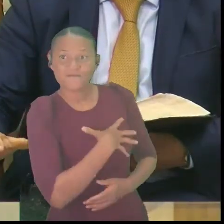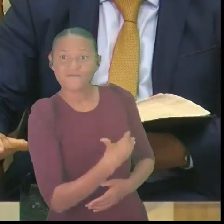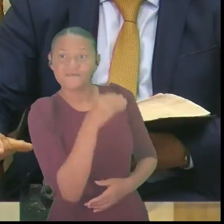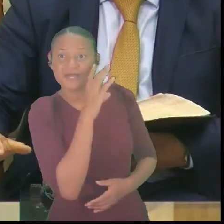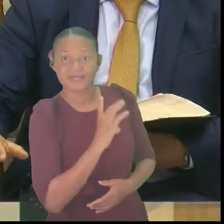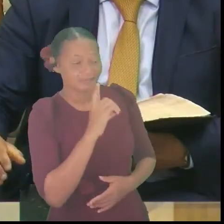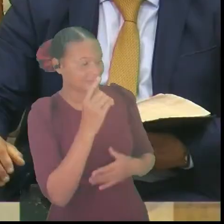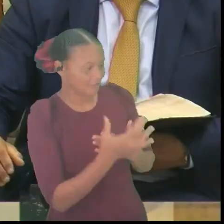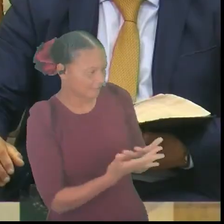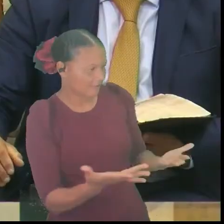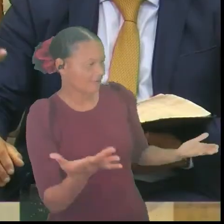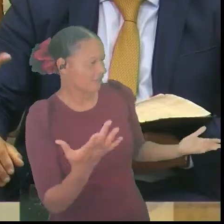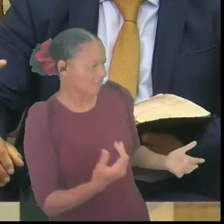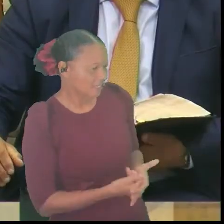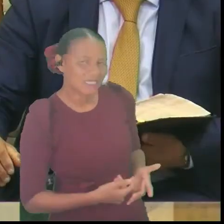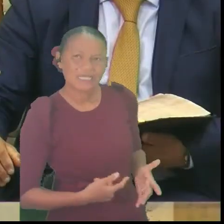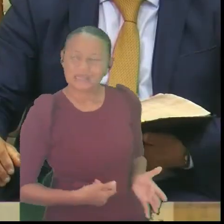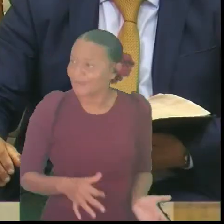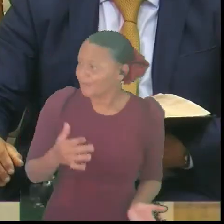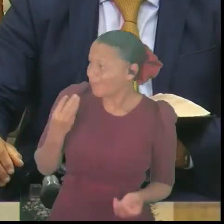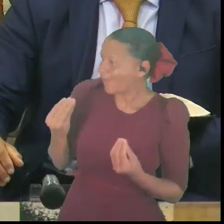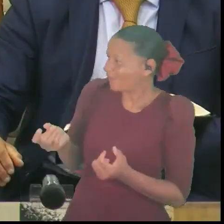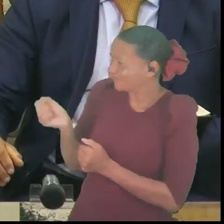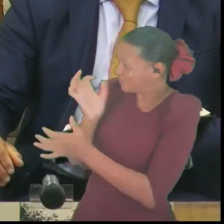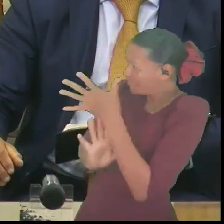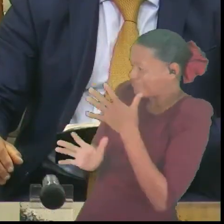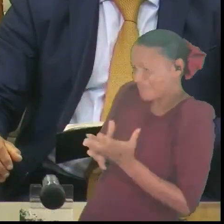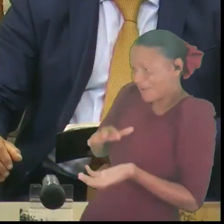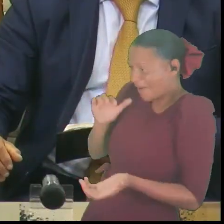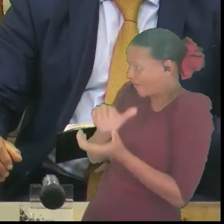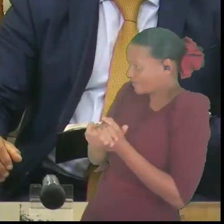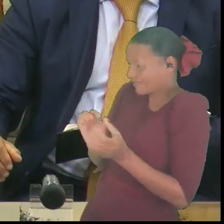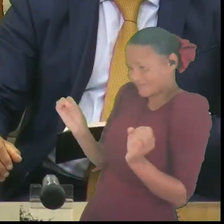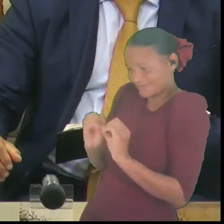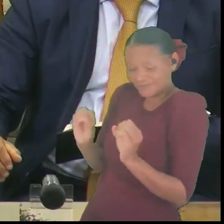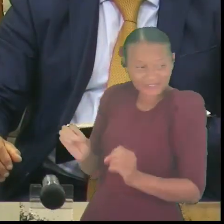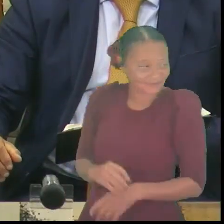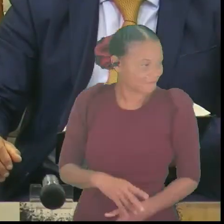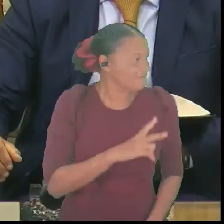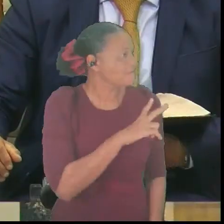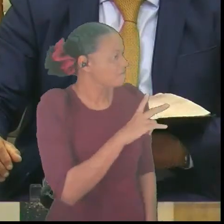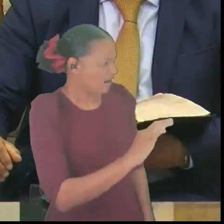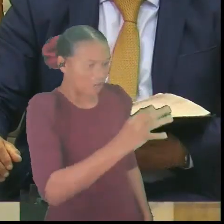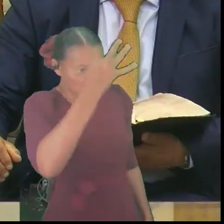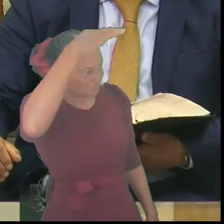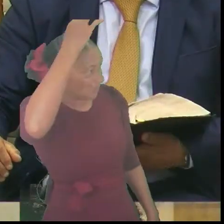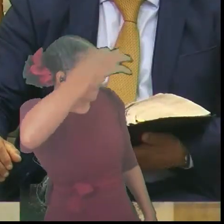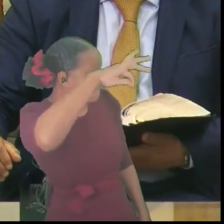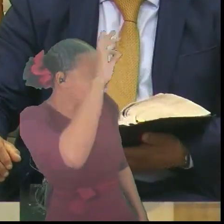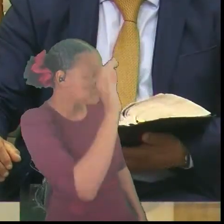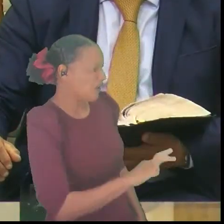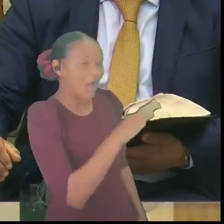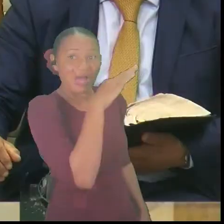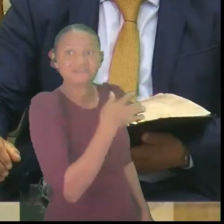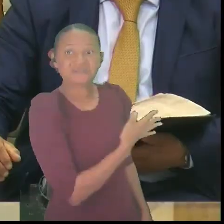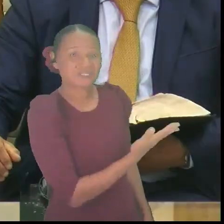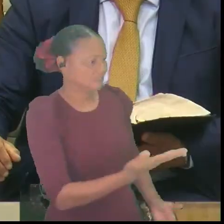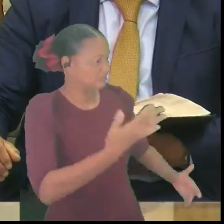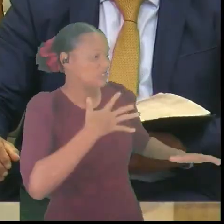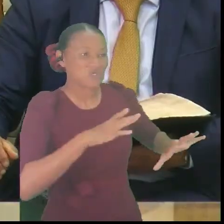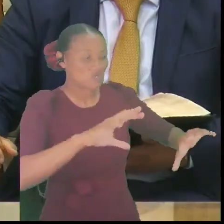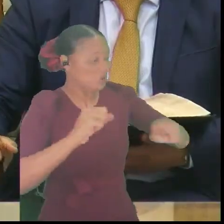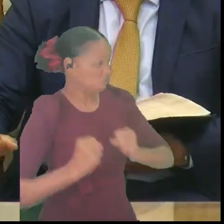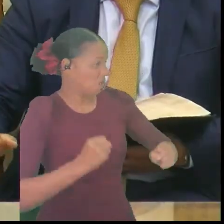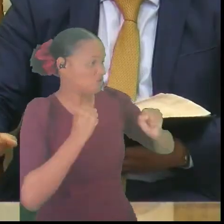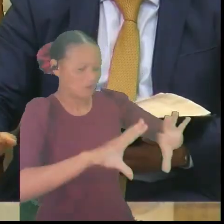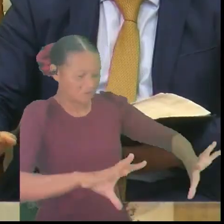se fará isso, visto que não conheço o varão? Ele disse: descerá sobre ti o Espírito Santo, e a virtude do